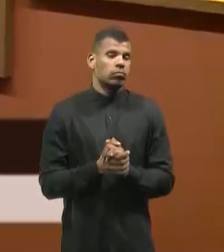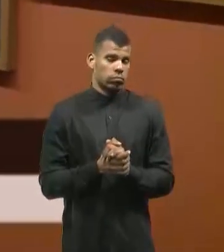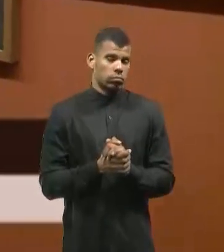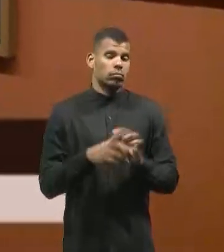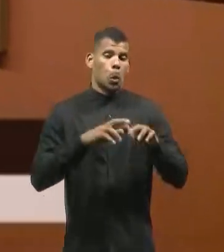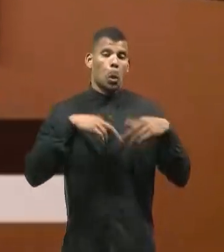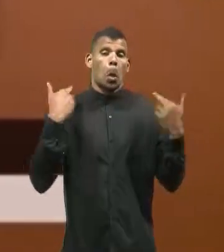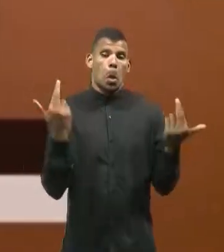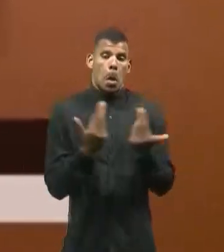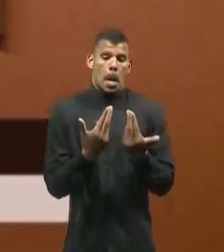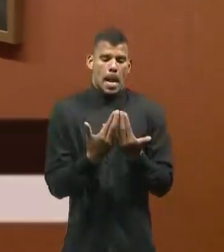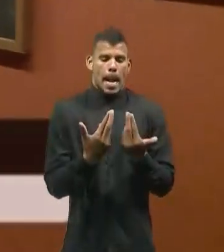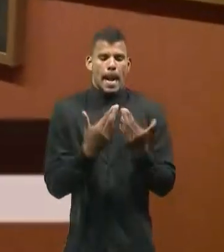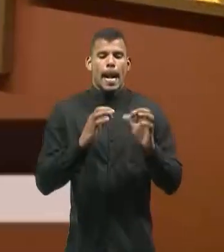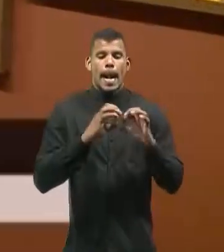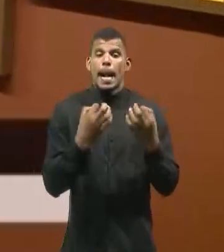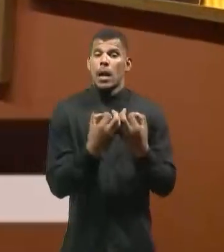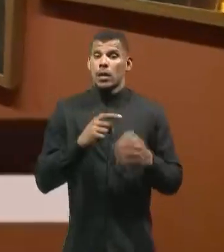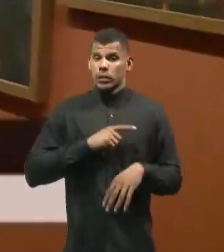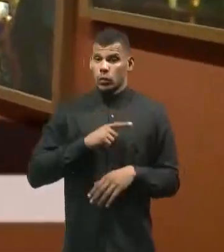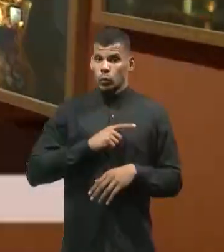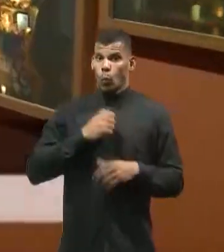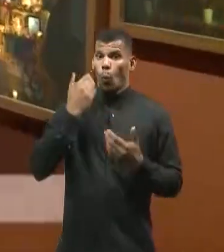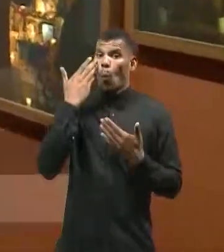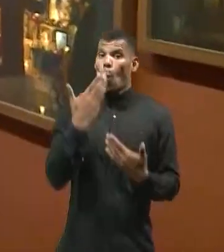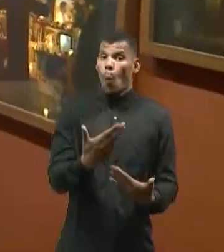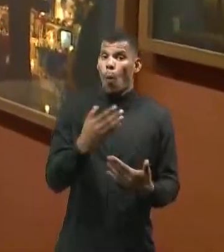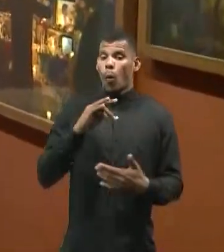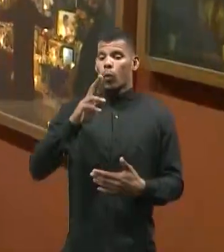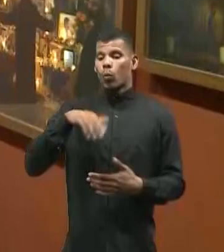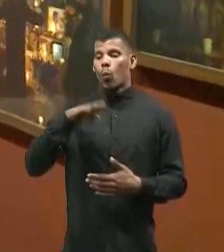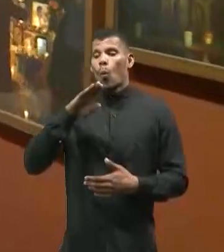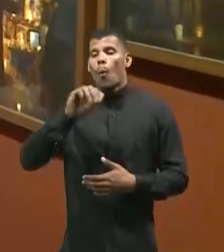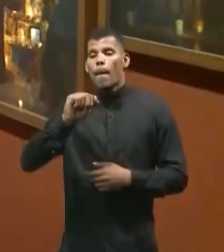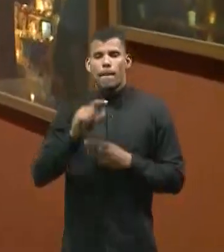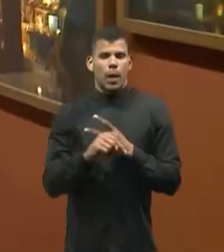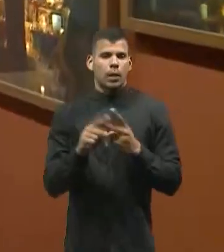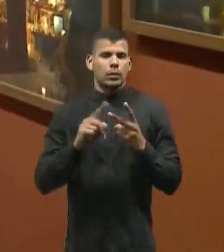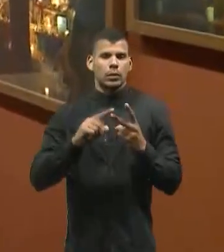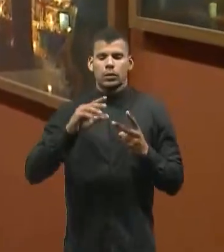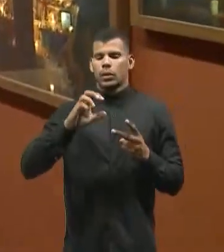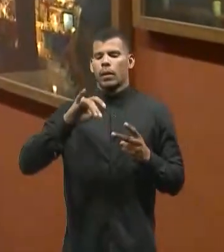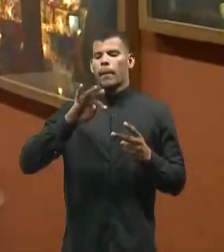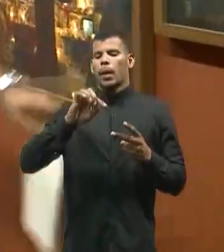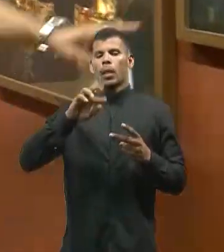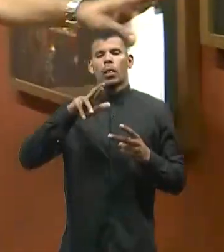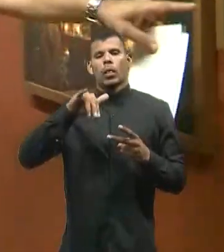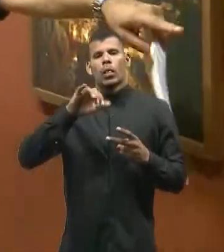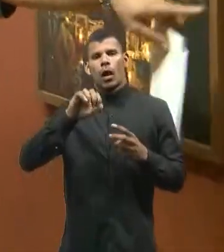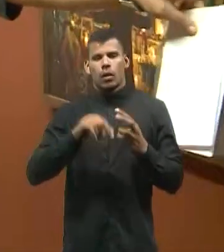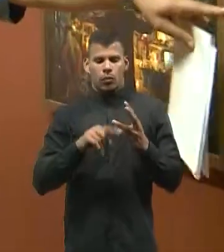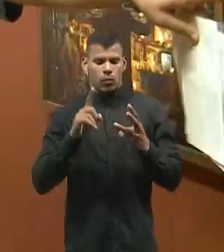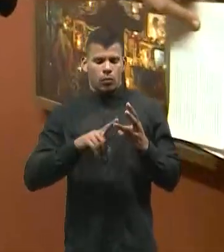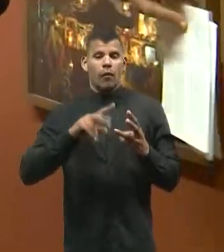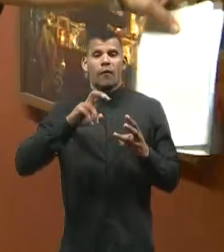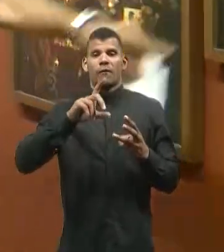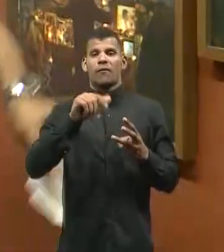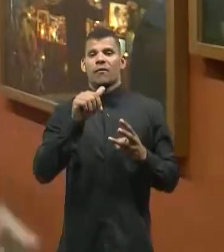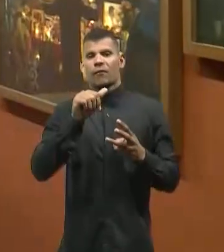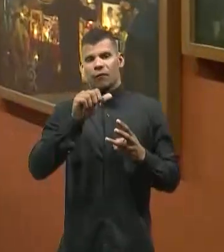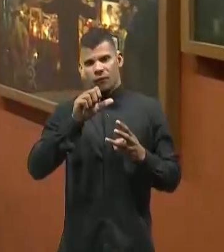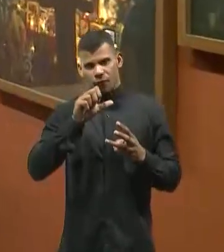familiar, e aqui a gente pode ver, né, as tumbas, os cemitérios, né, as velas, toda